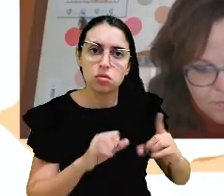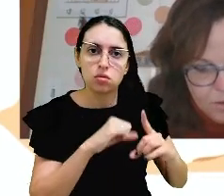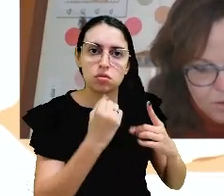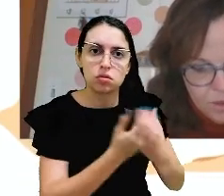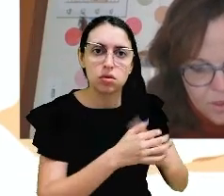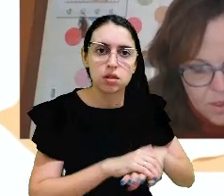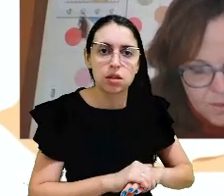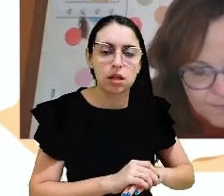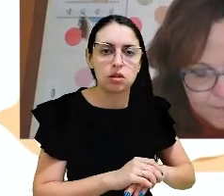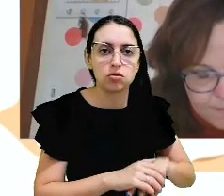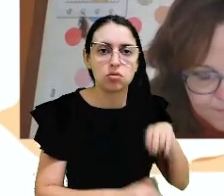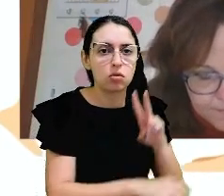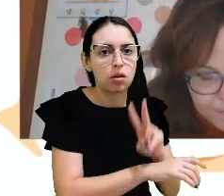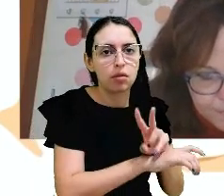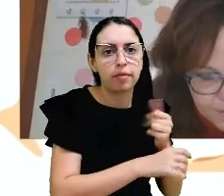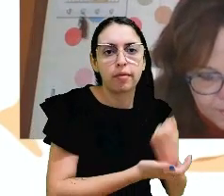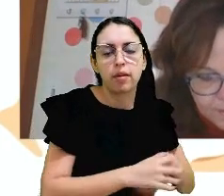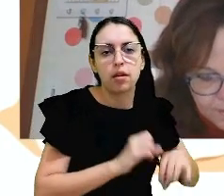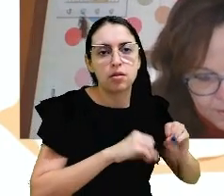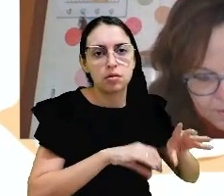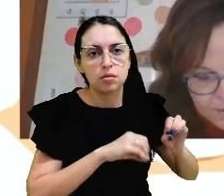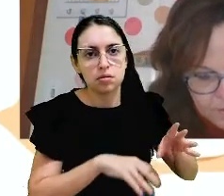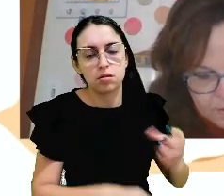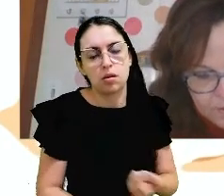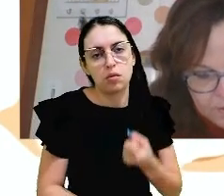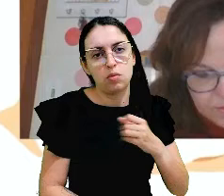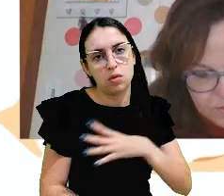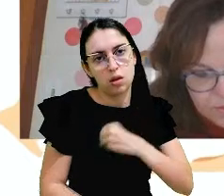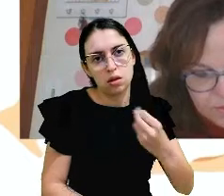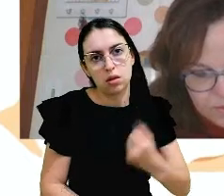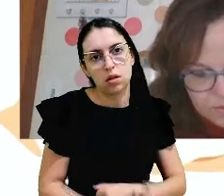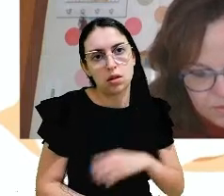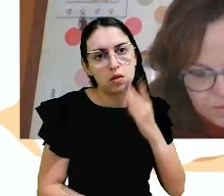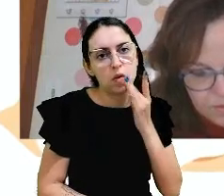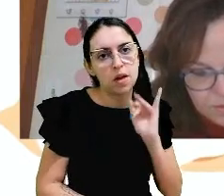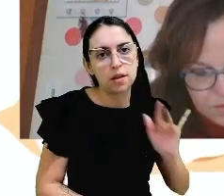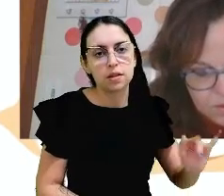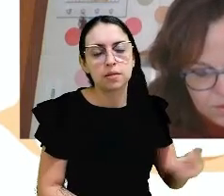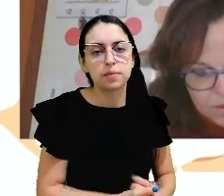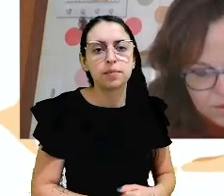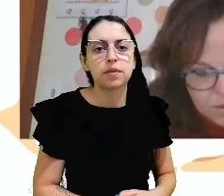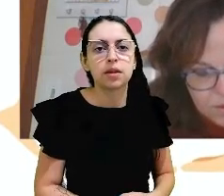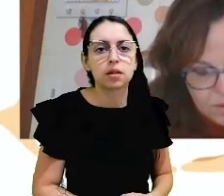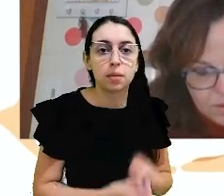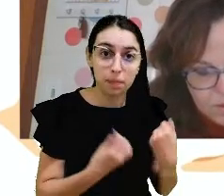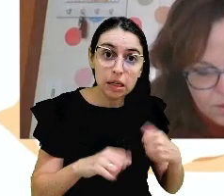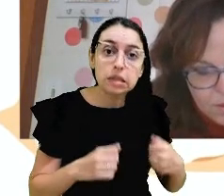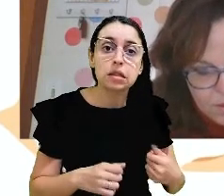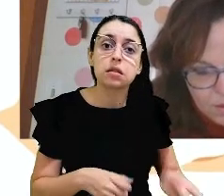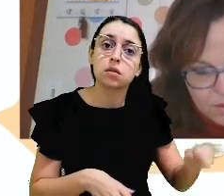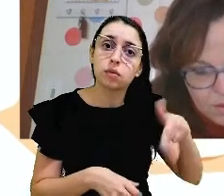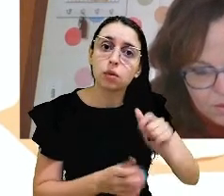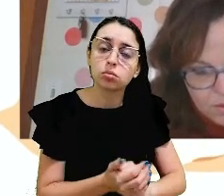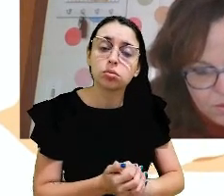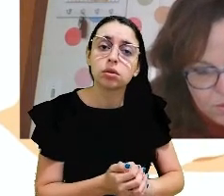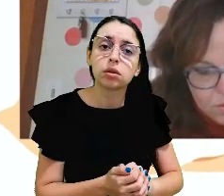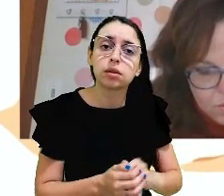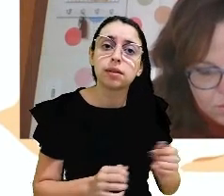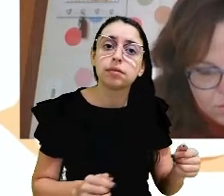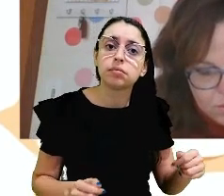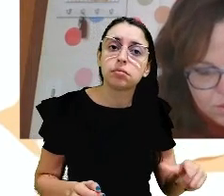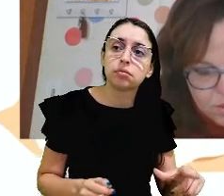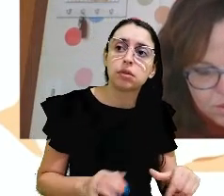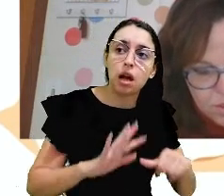criança. E eu acho que isso é um valor importante que a gente precisa recuperar e que as parteiras estão trazendo para a gente, né? Em tempos de